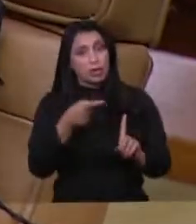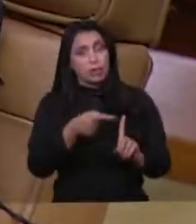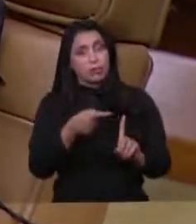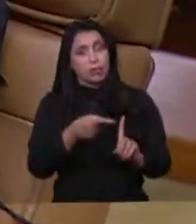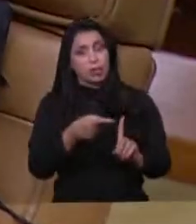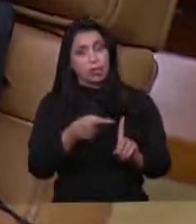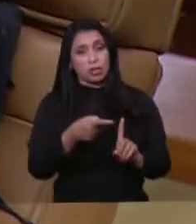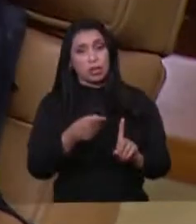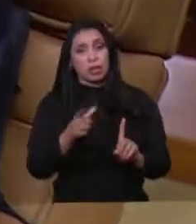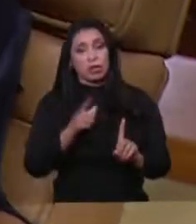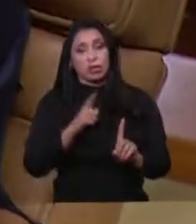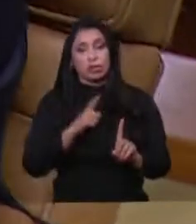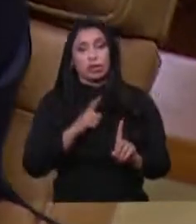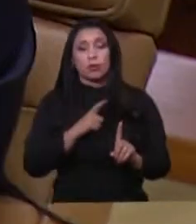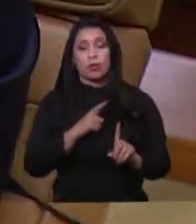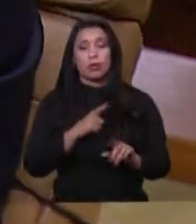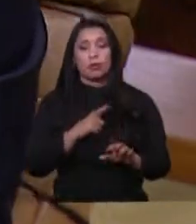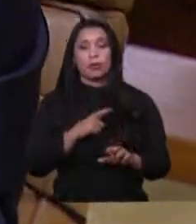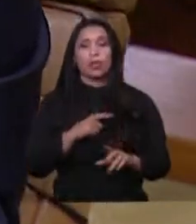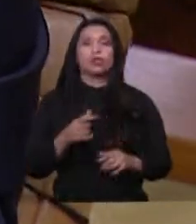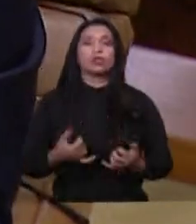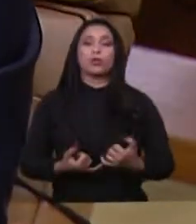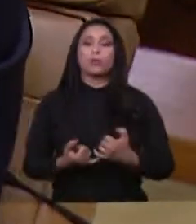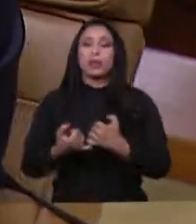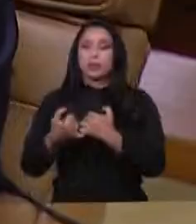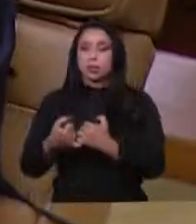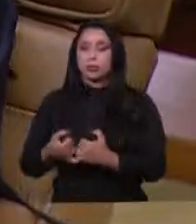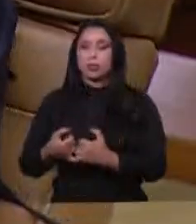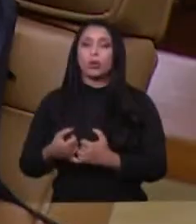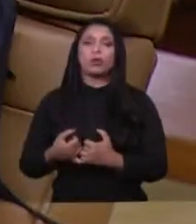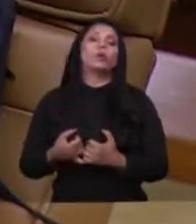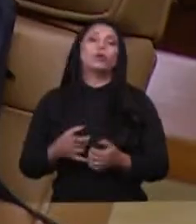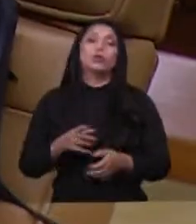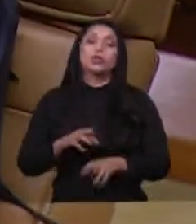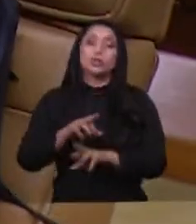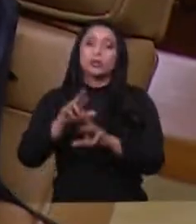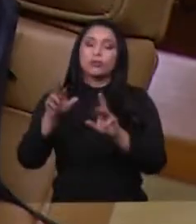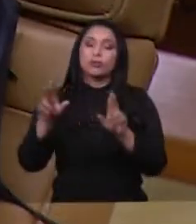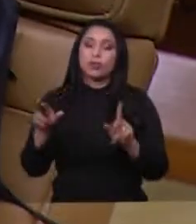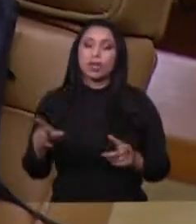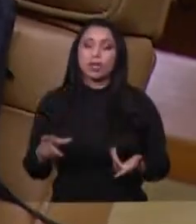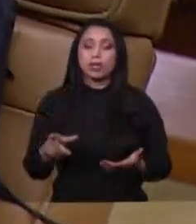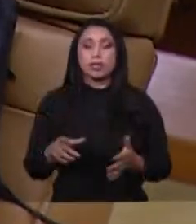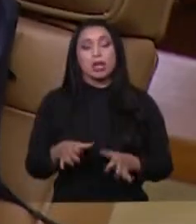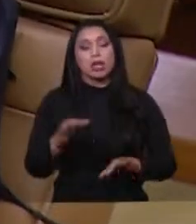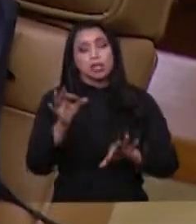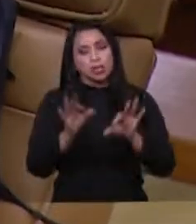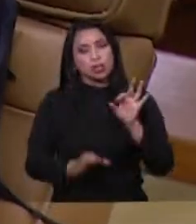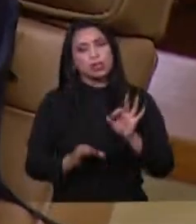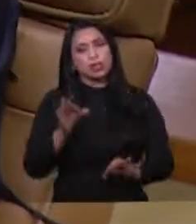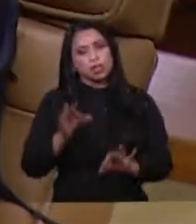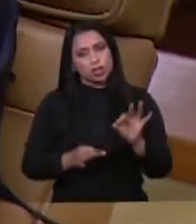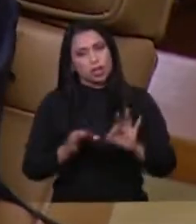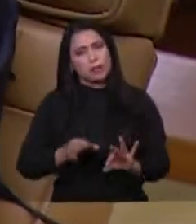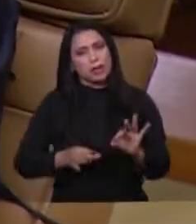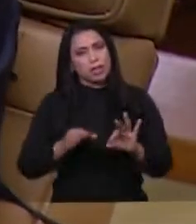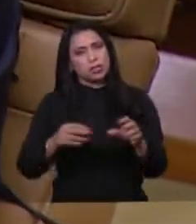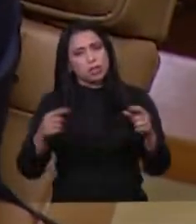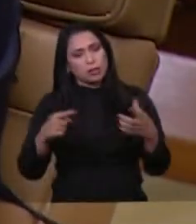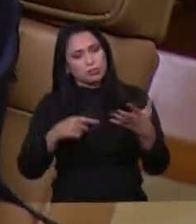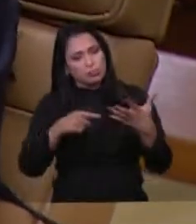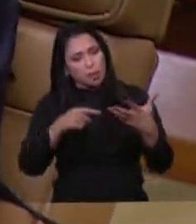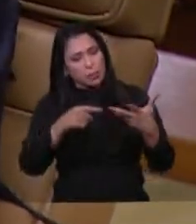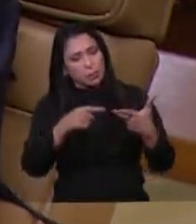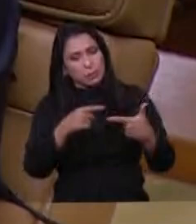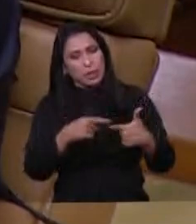meu modo de ver, os bens jurídicos protegidos são diversos, razão pela qual Sua Excelência aplicou com